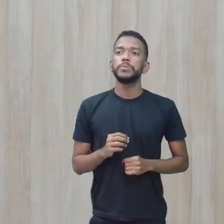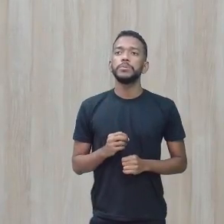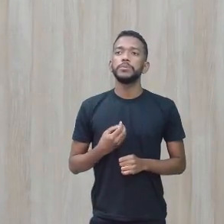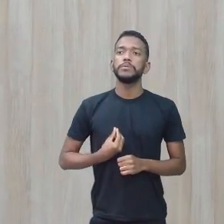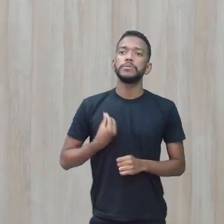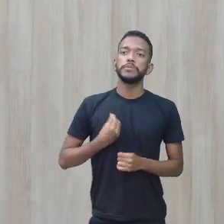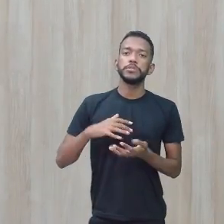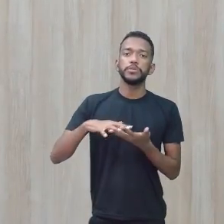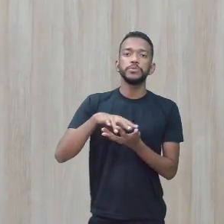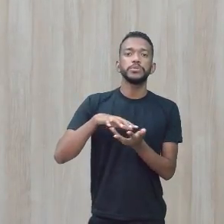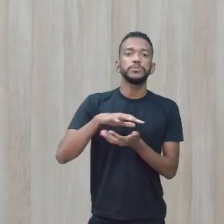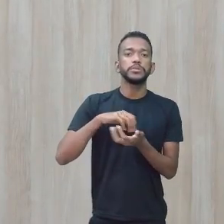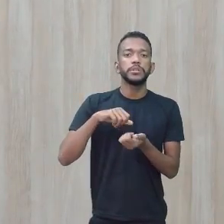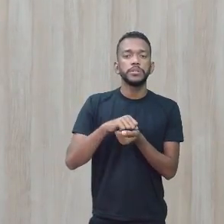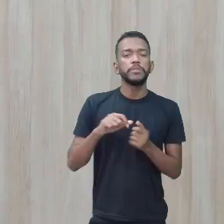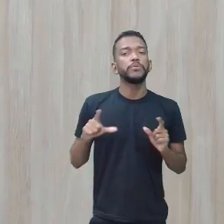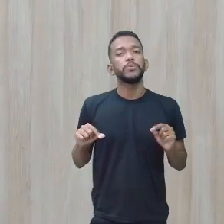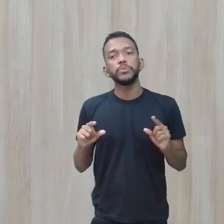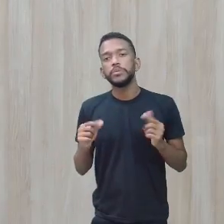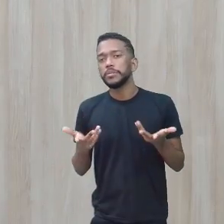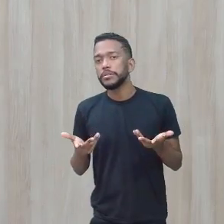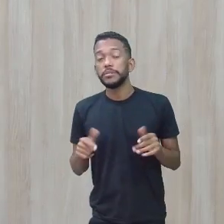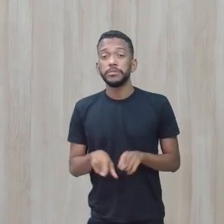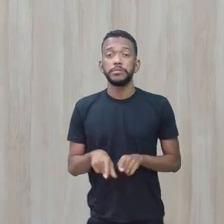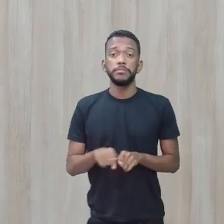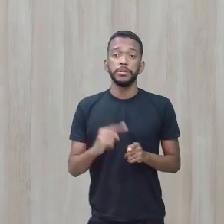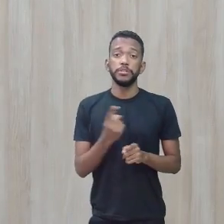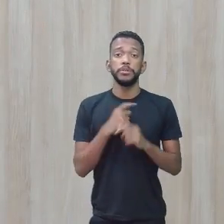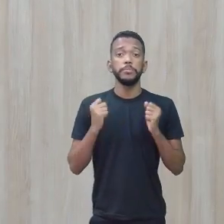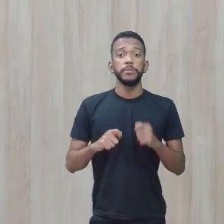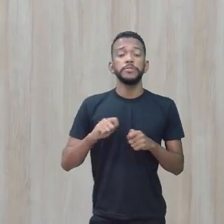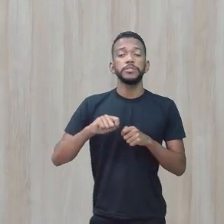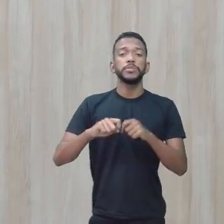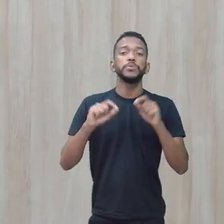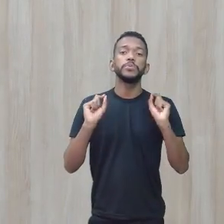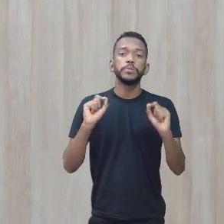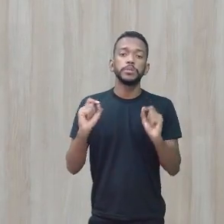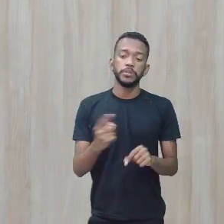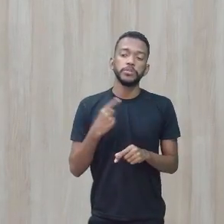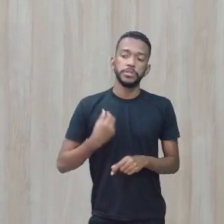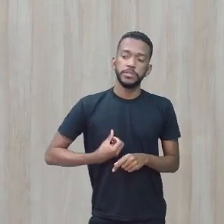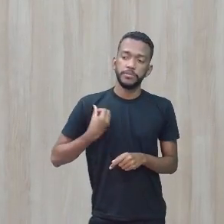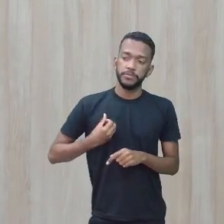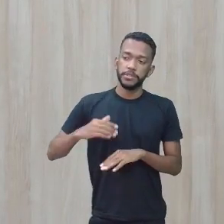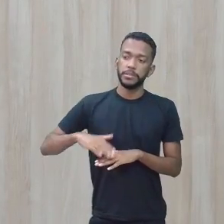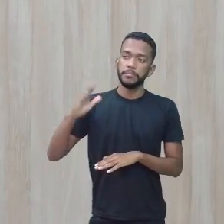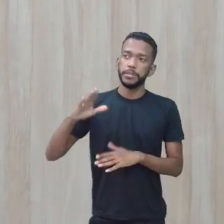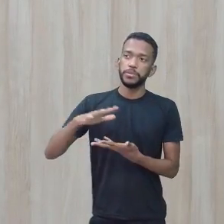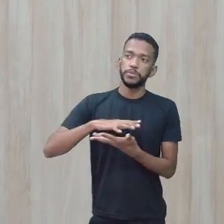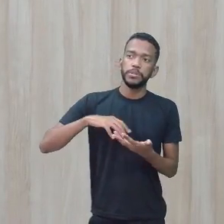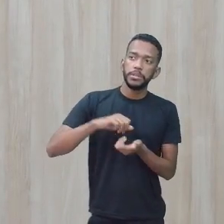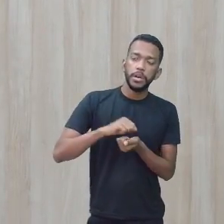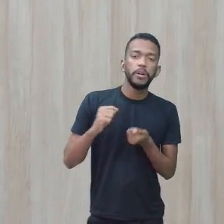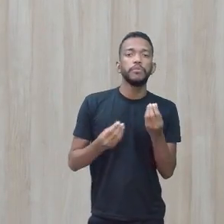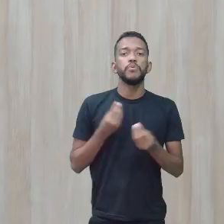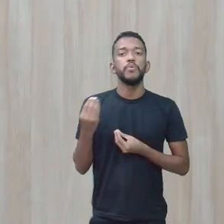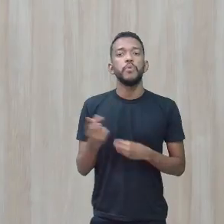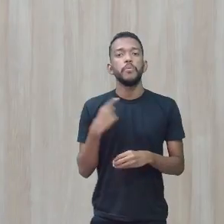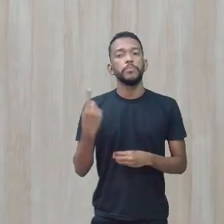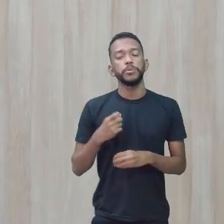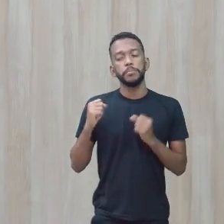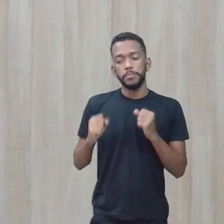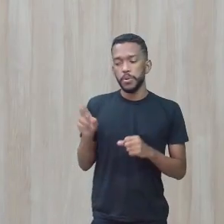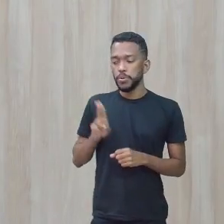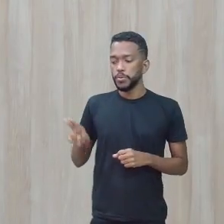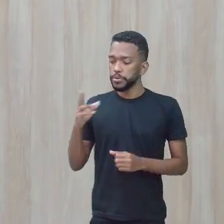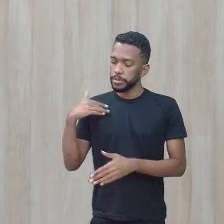vida sustentável, né? O que é que a gente pode fazer para tornar a nossa vida mais sustentável? Como é que a gente pode utilizar